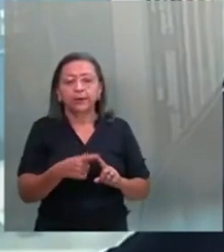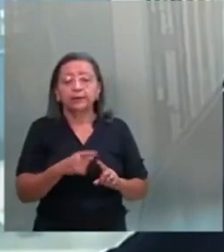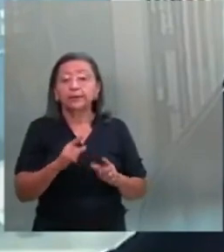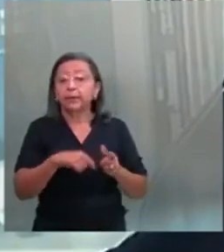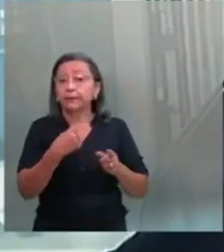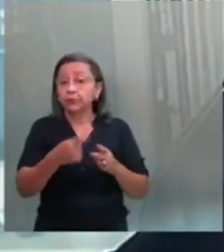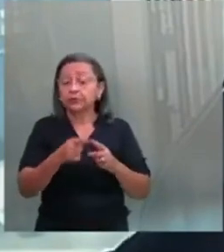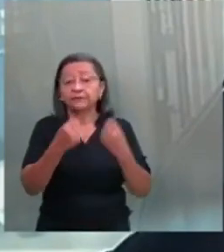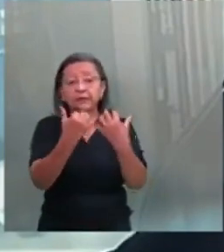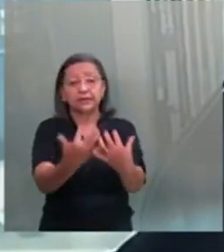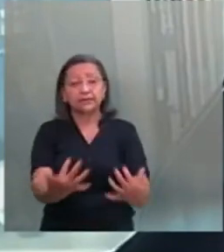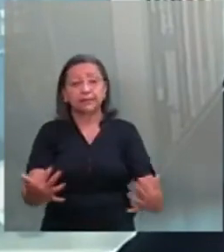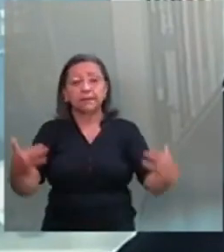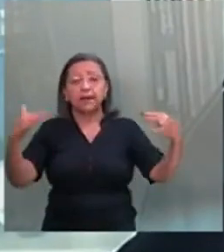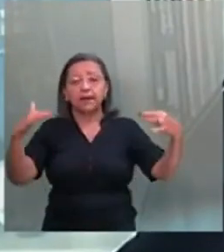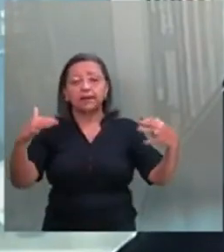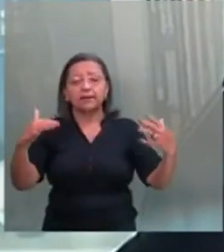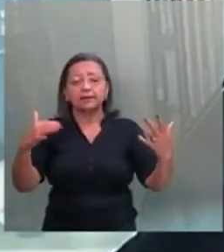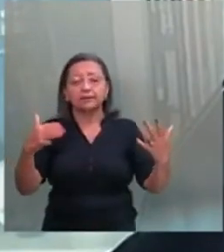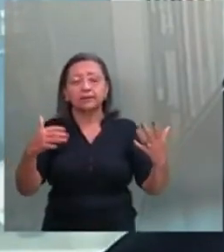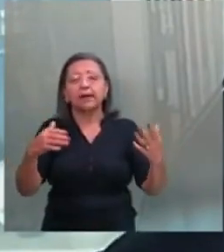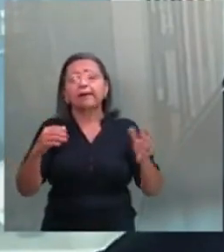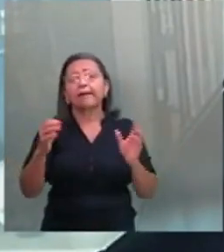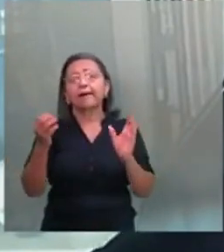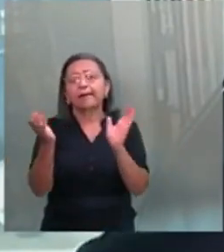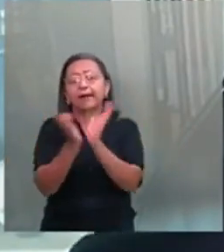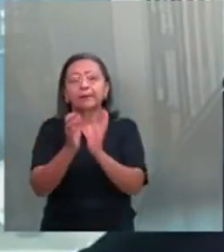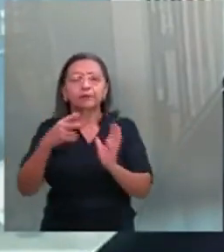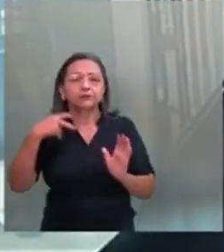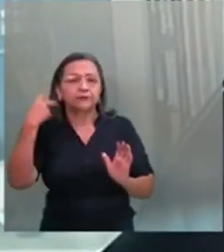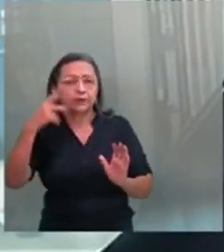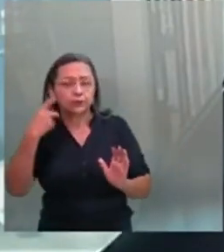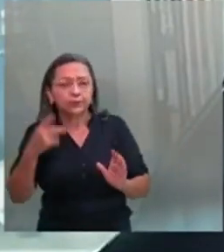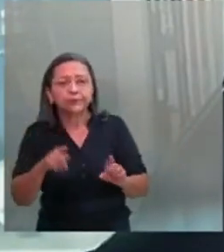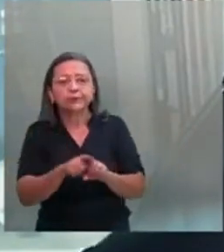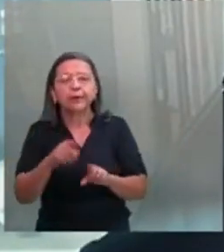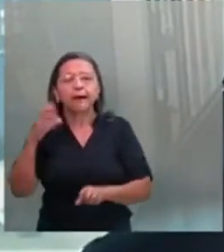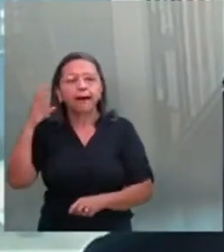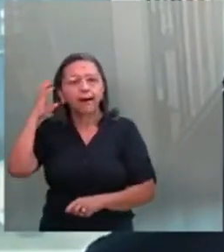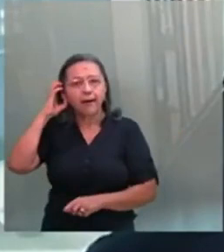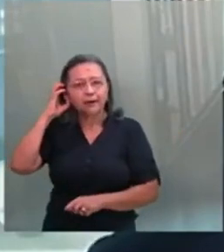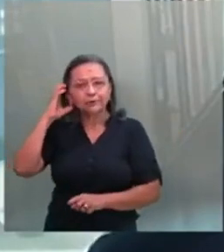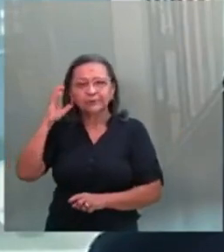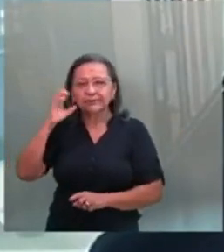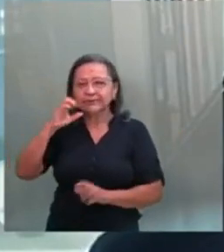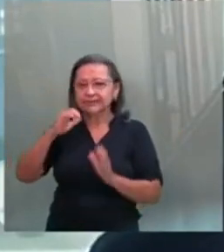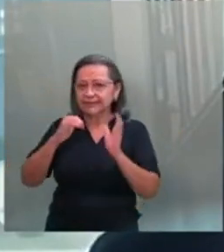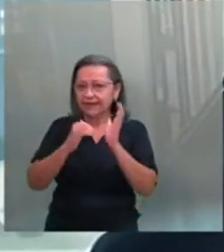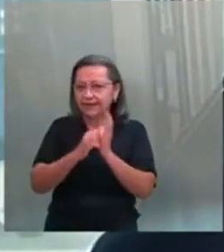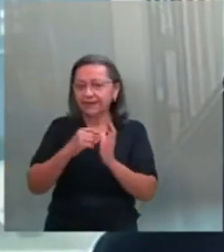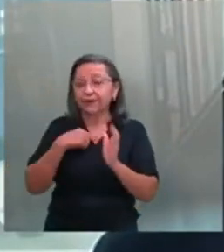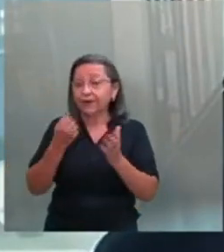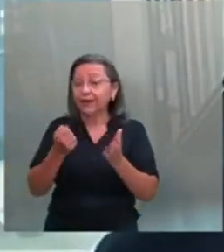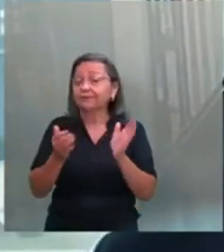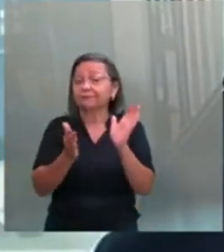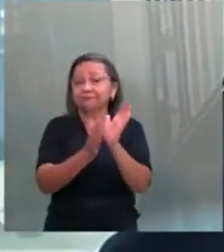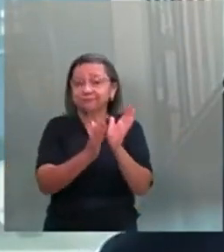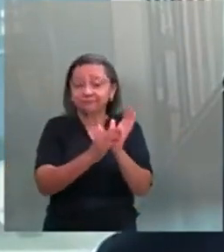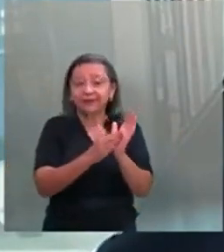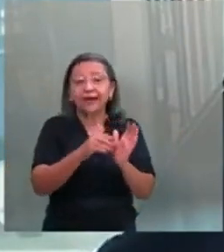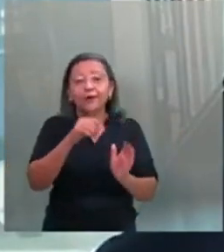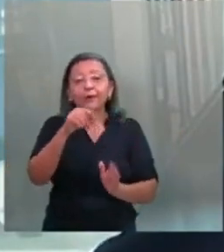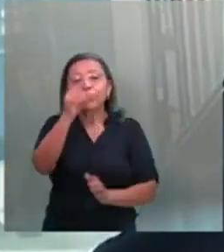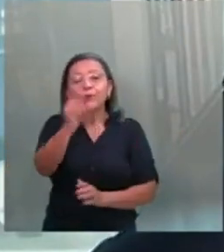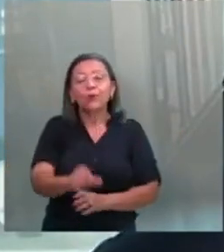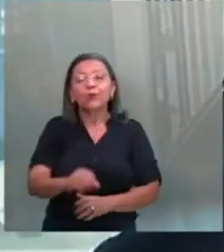as Assembleias Legislativas, as Câmaras de Vereadores, e no caso da Rádio Senado, que eu quero aqui parabenizar o Celso,